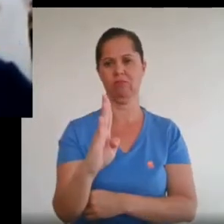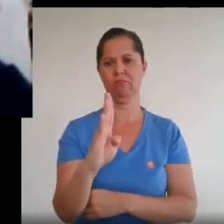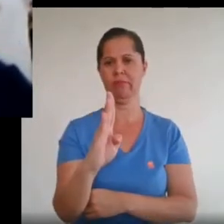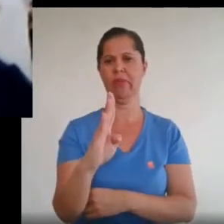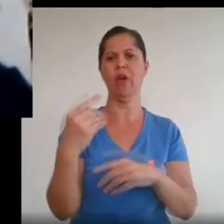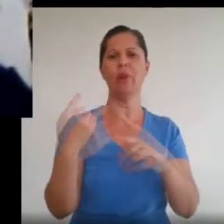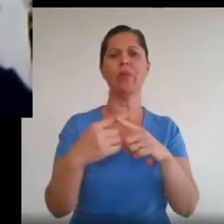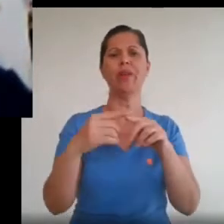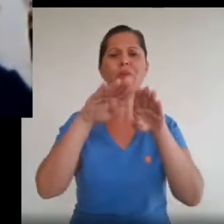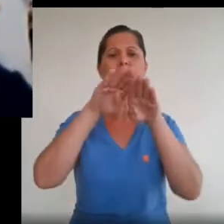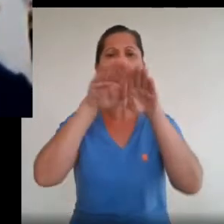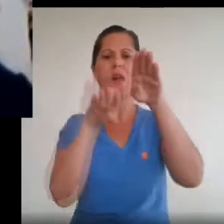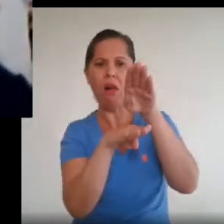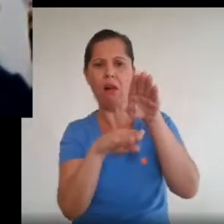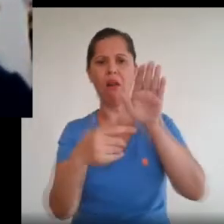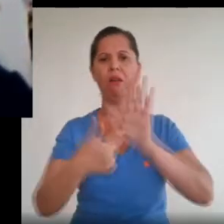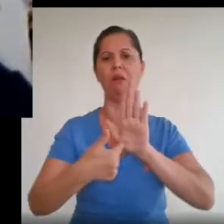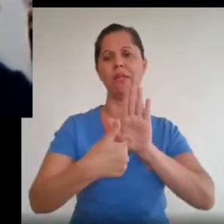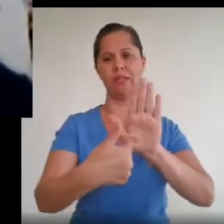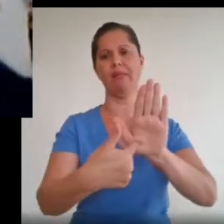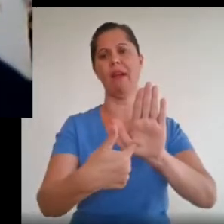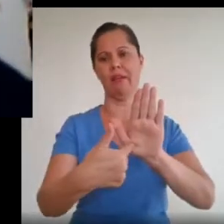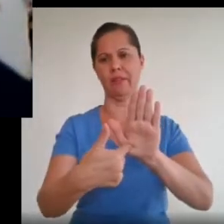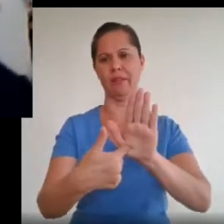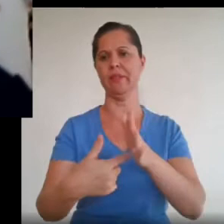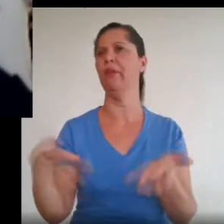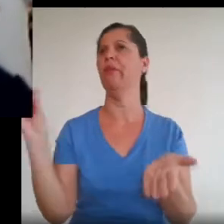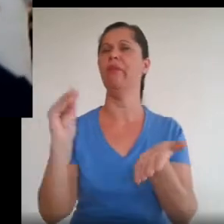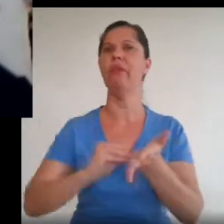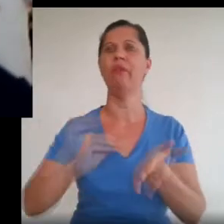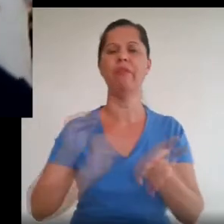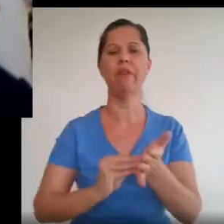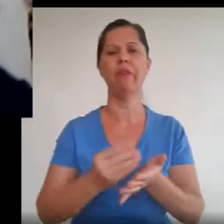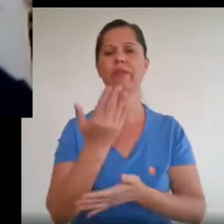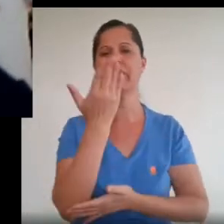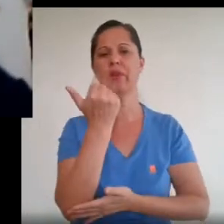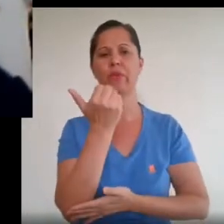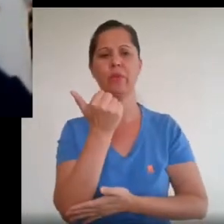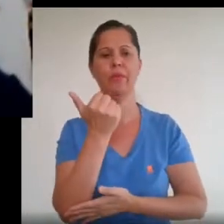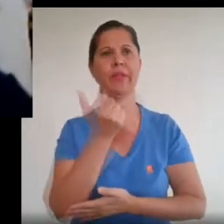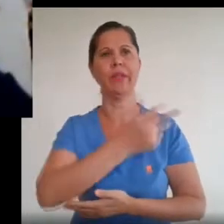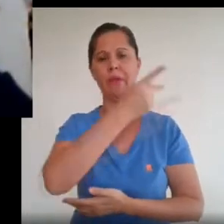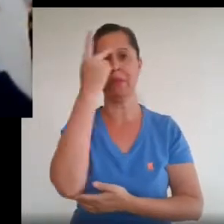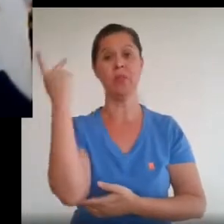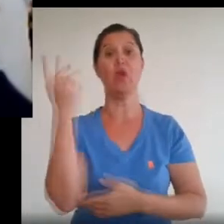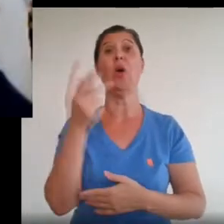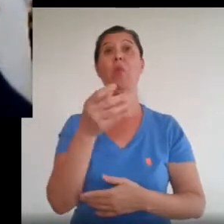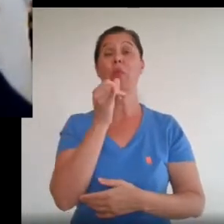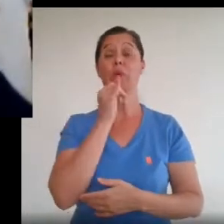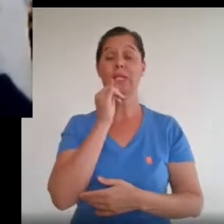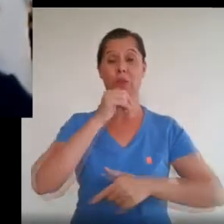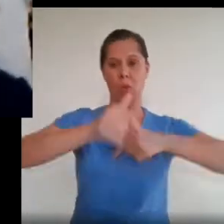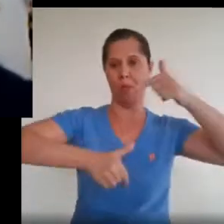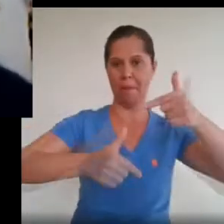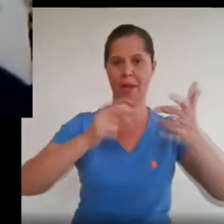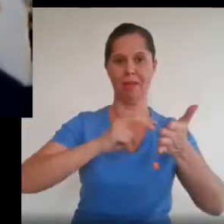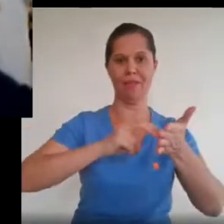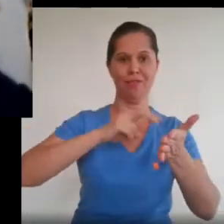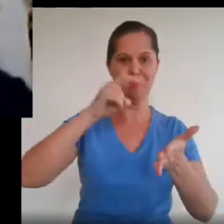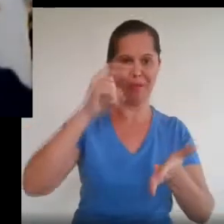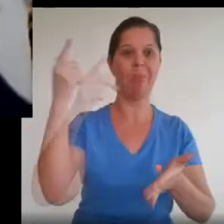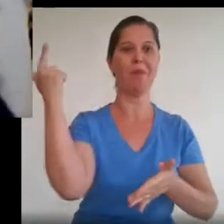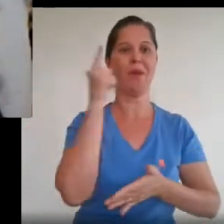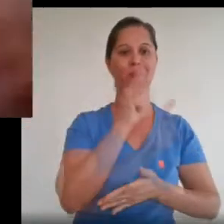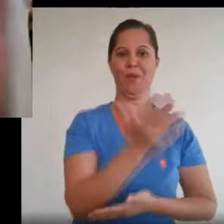Que a desigualdade coloca, ou seja, a falta de comida para as pessoas que trabalham de manhã para almoçar e à tarde